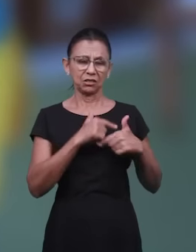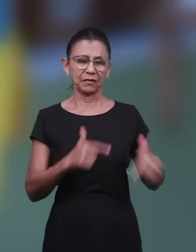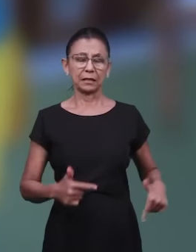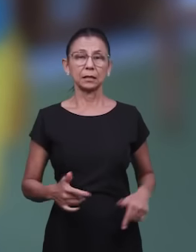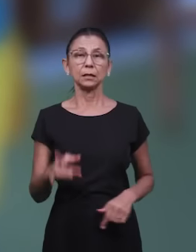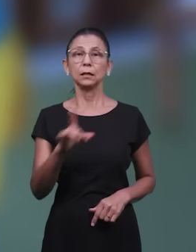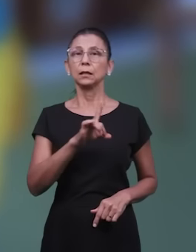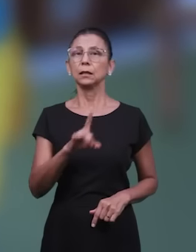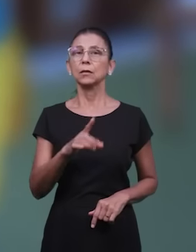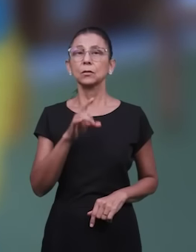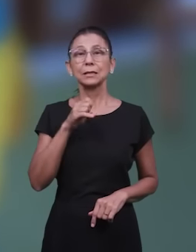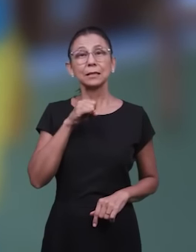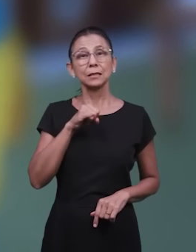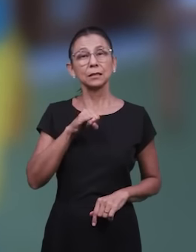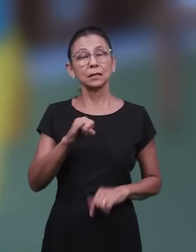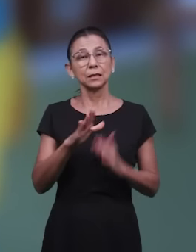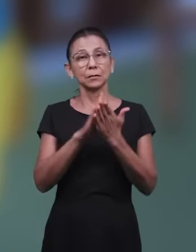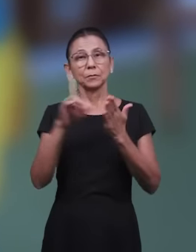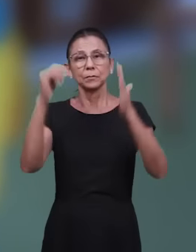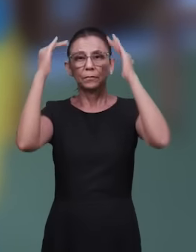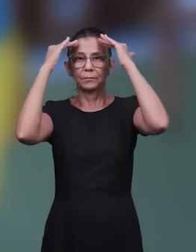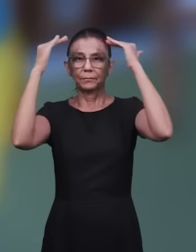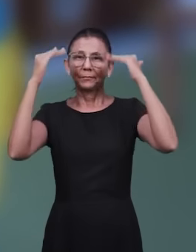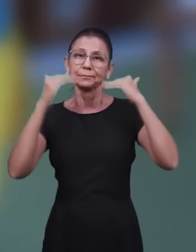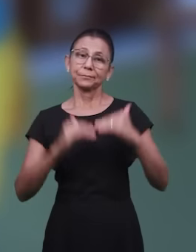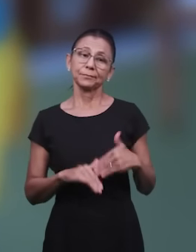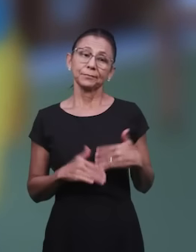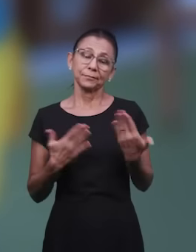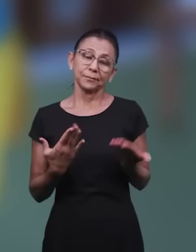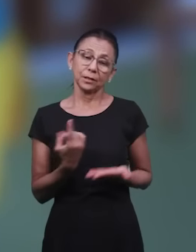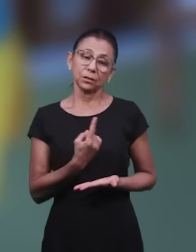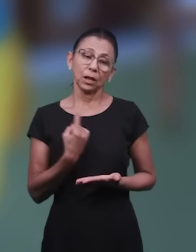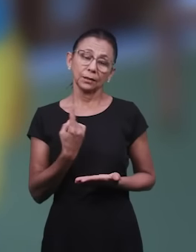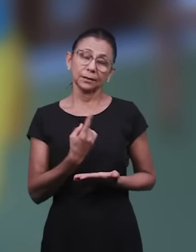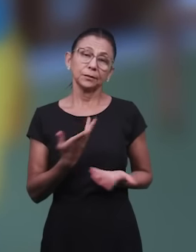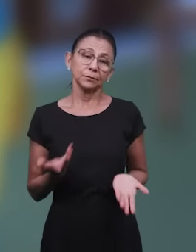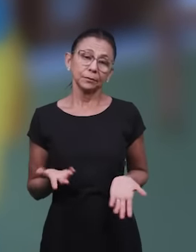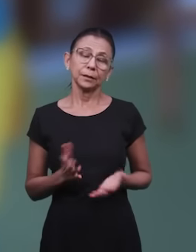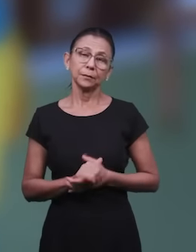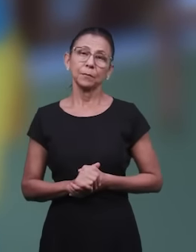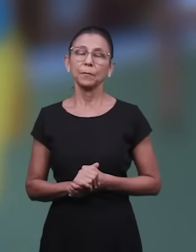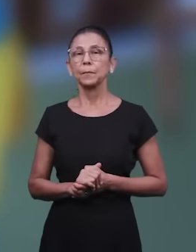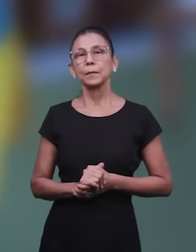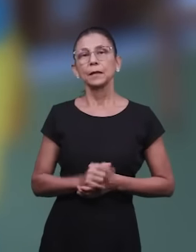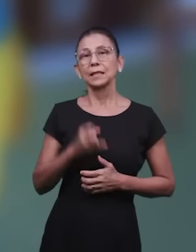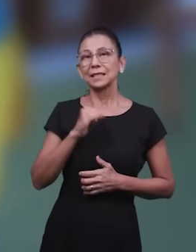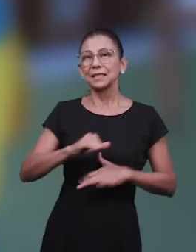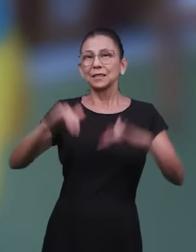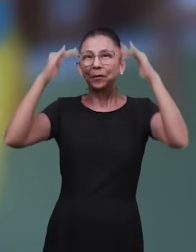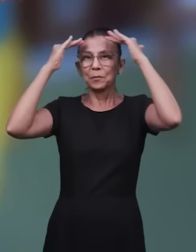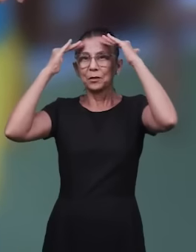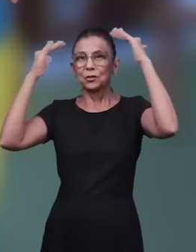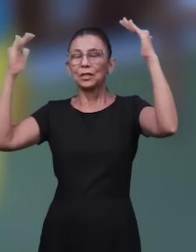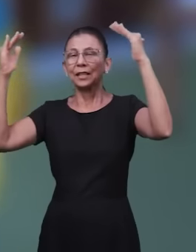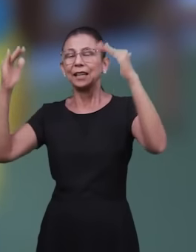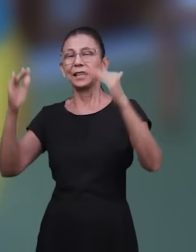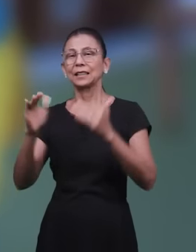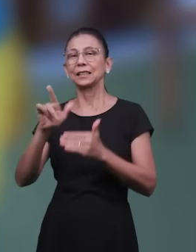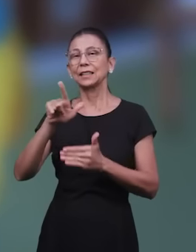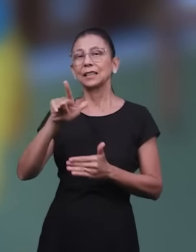que desobedecem à palavra do Senhor. Porque a palavra de Deus não é luz para o nosso caminho. Quem